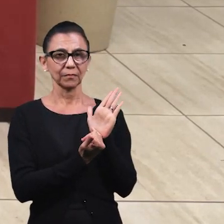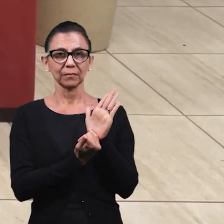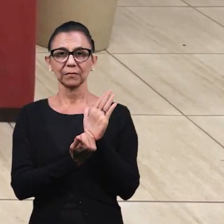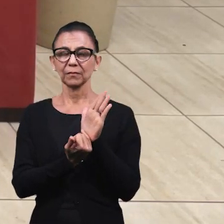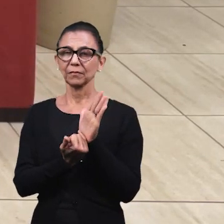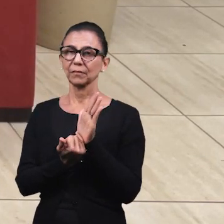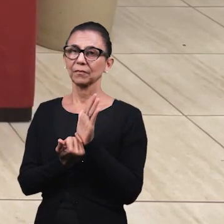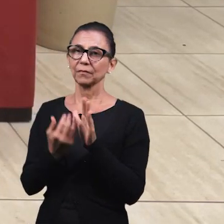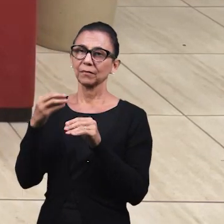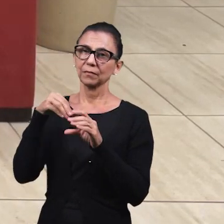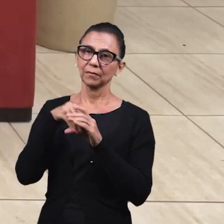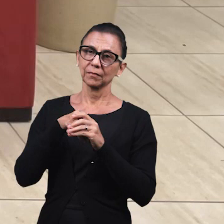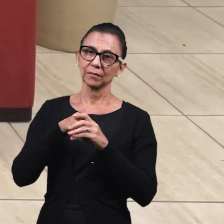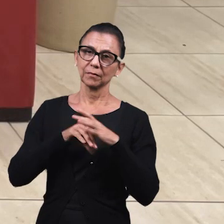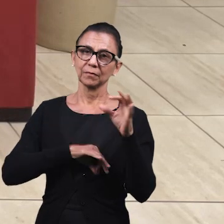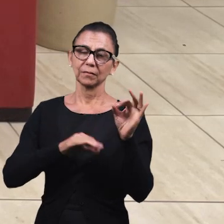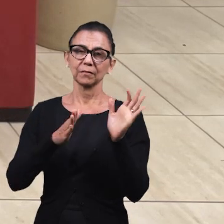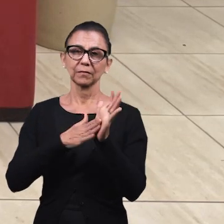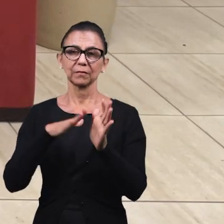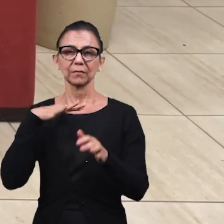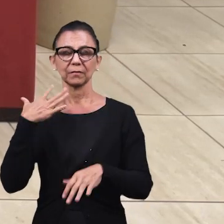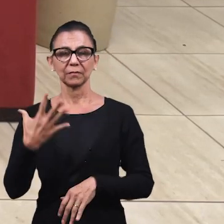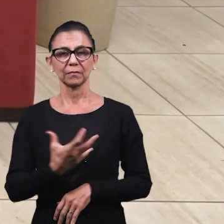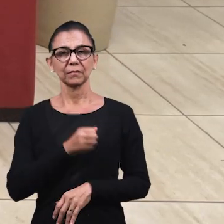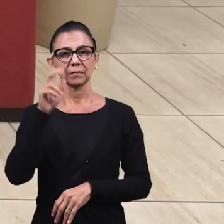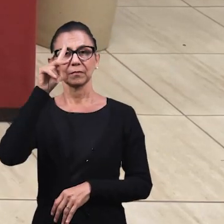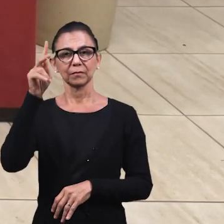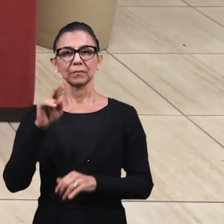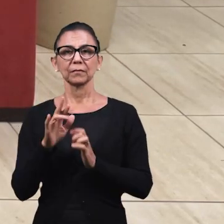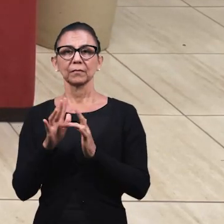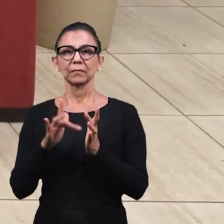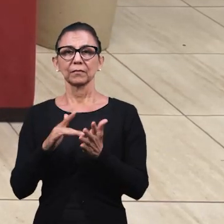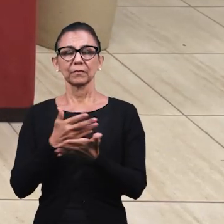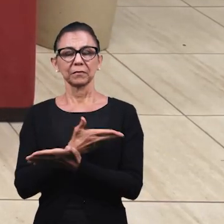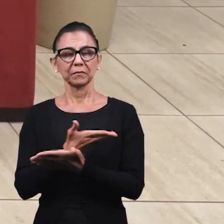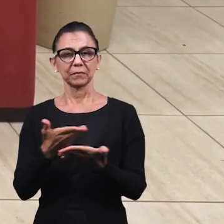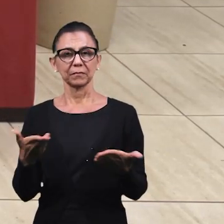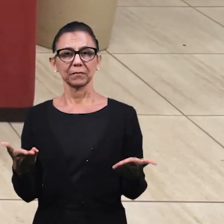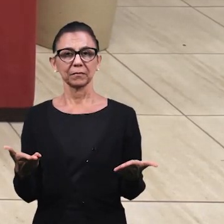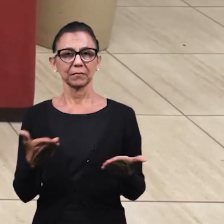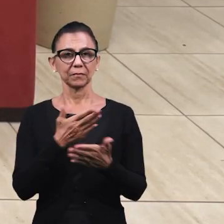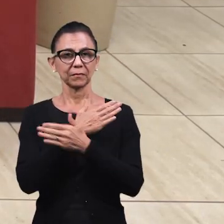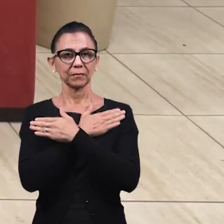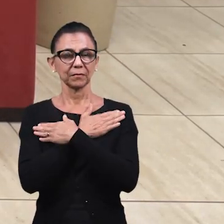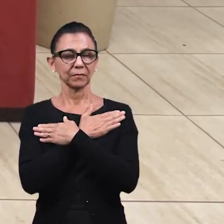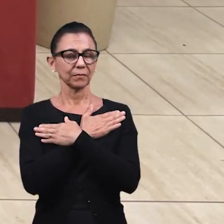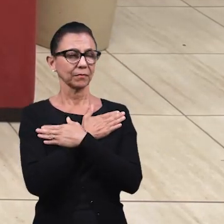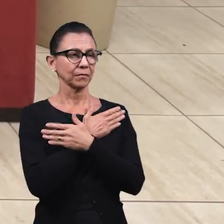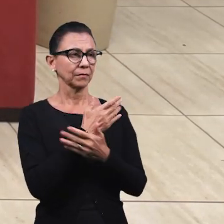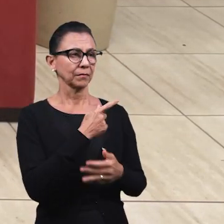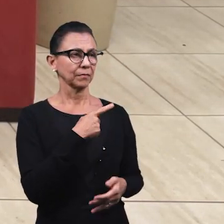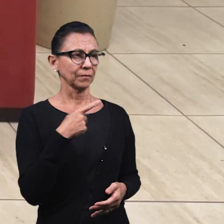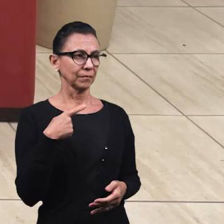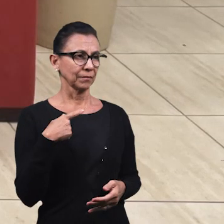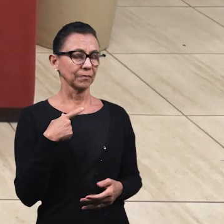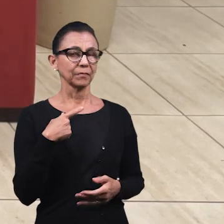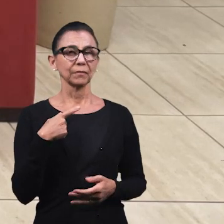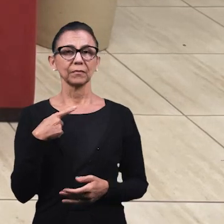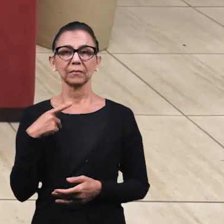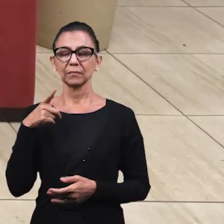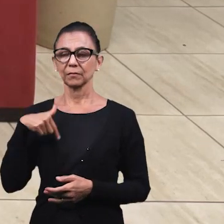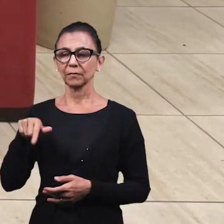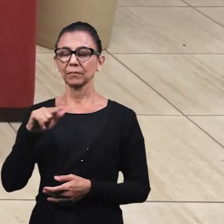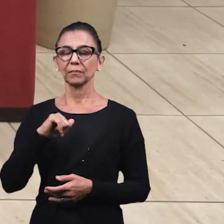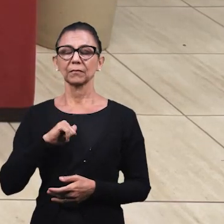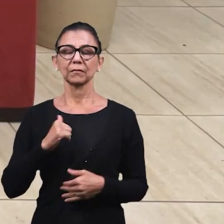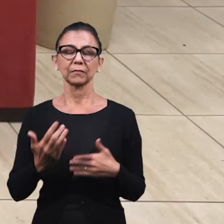parte integrante nesse projeto de salvação. A paz, Senhor, queridos irmãos. Glória a Deus. Um abraço, pastor Walter. Amém. O